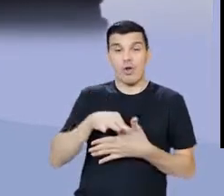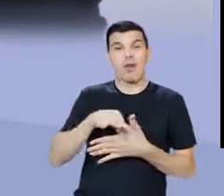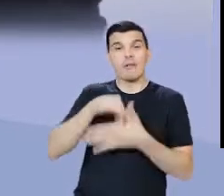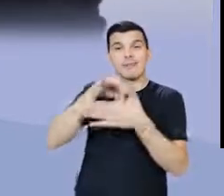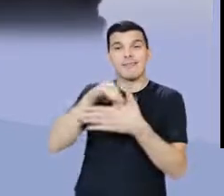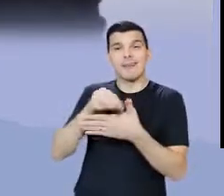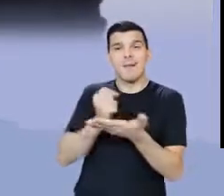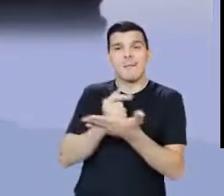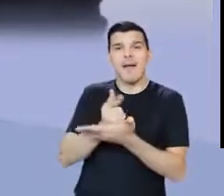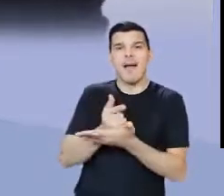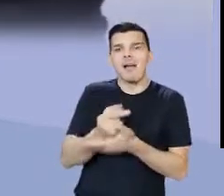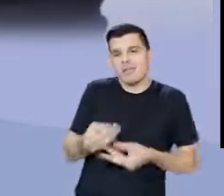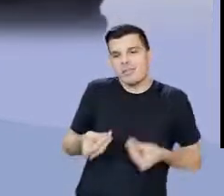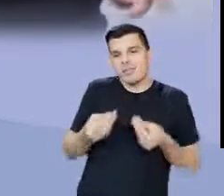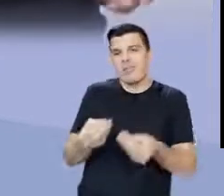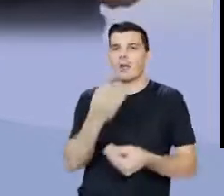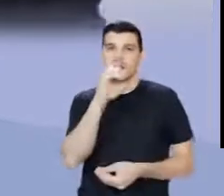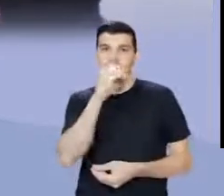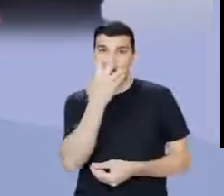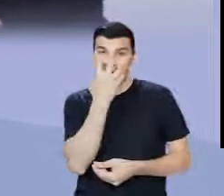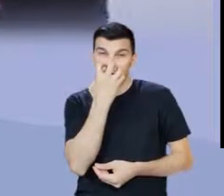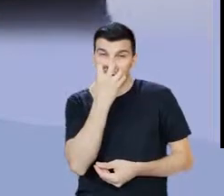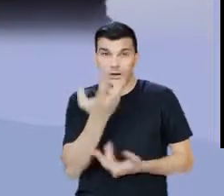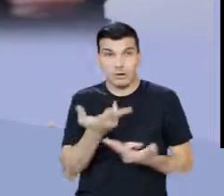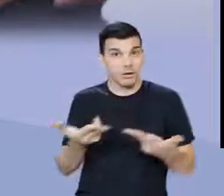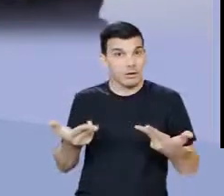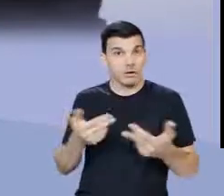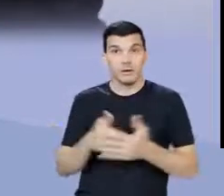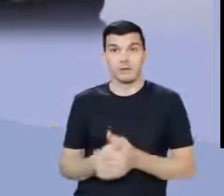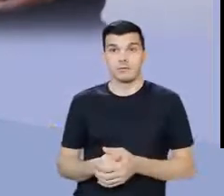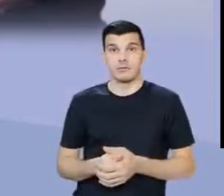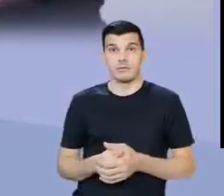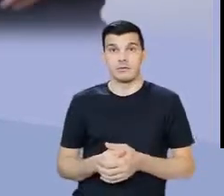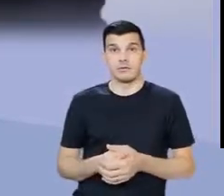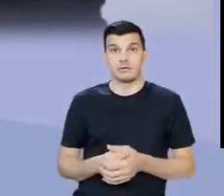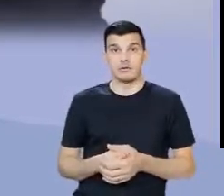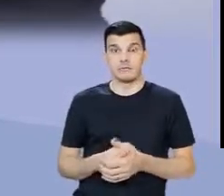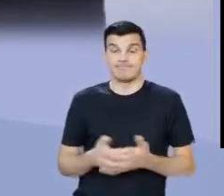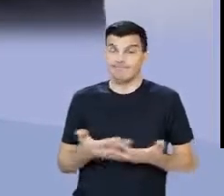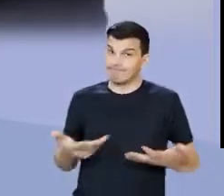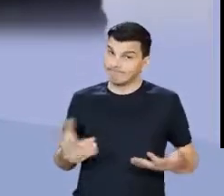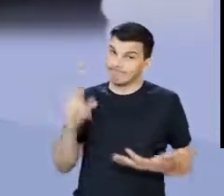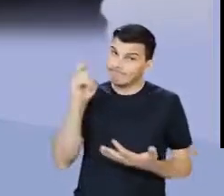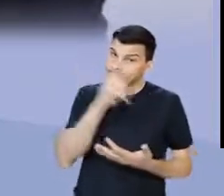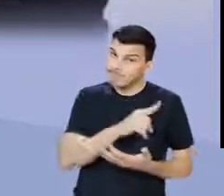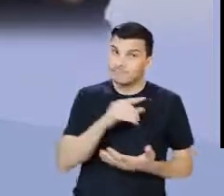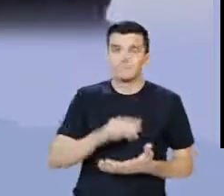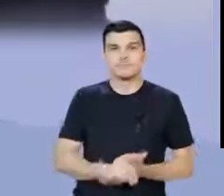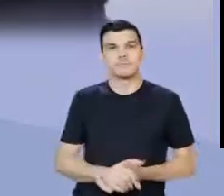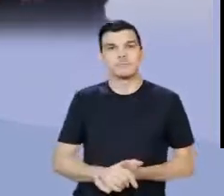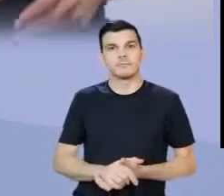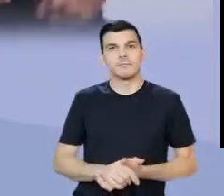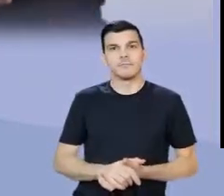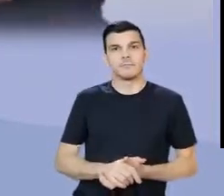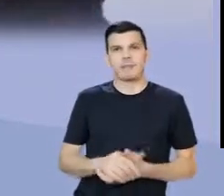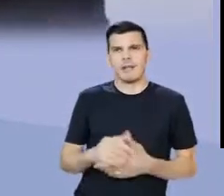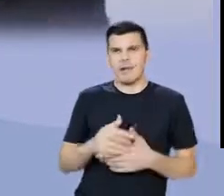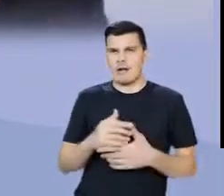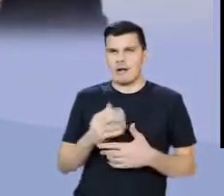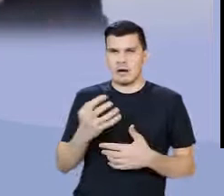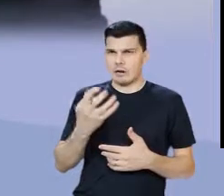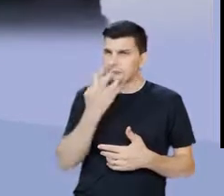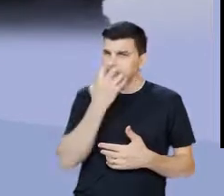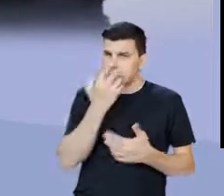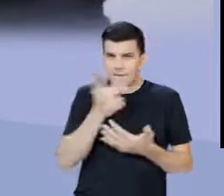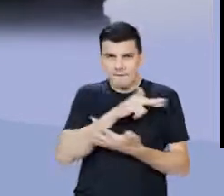dinheiro público para comprar carne de primeira para alimentar a sua, né, criação de cachorros, dogma,